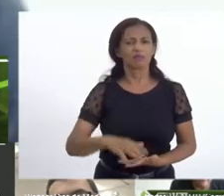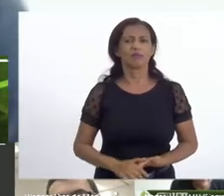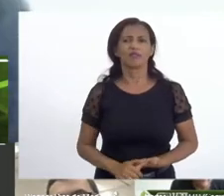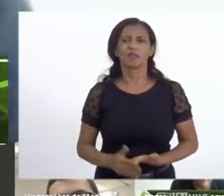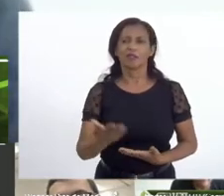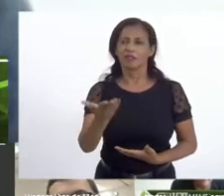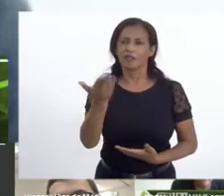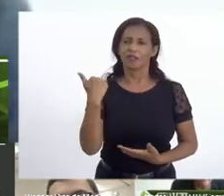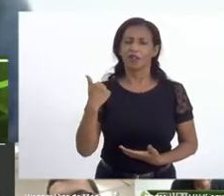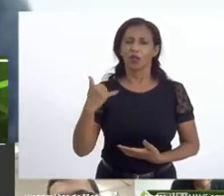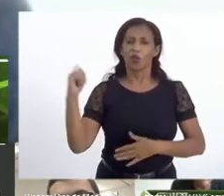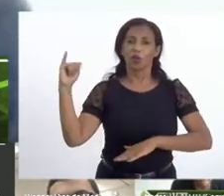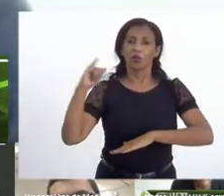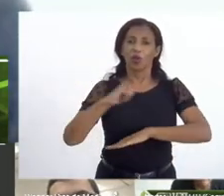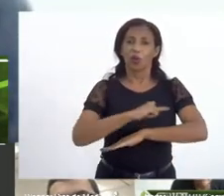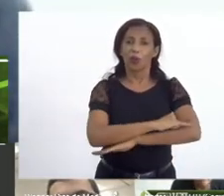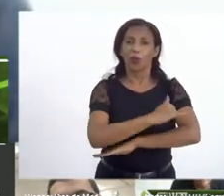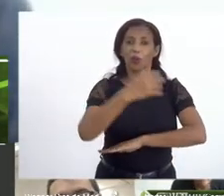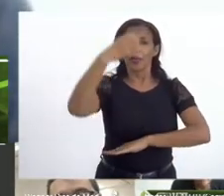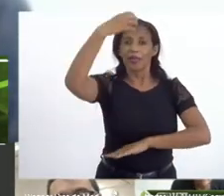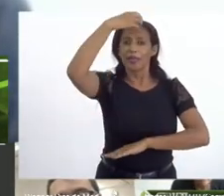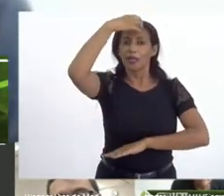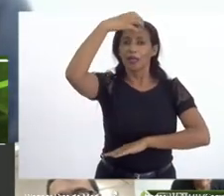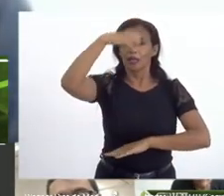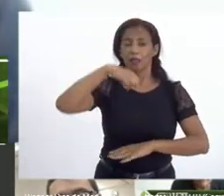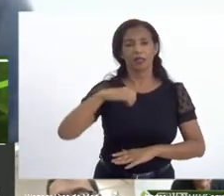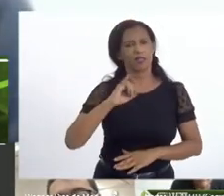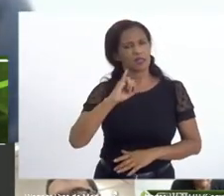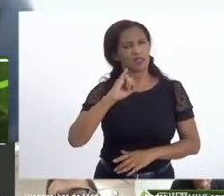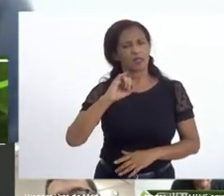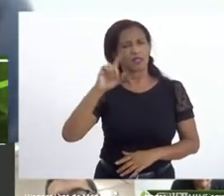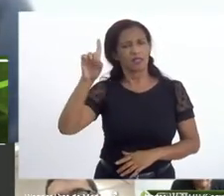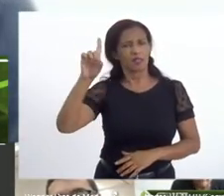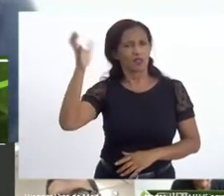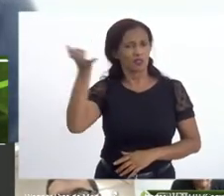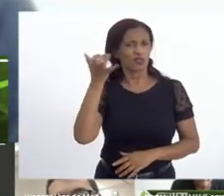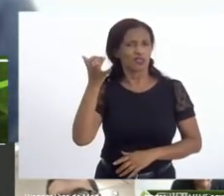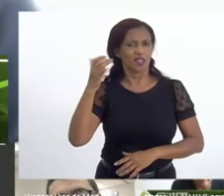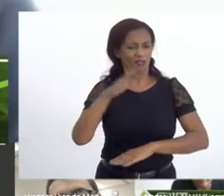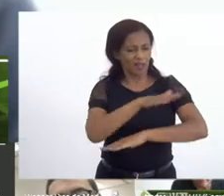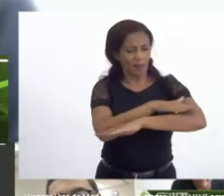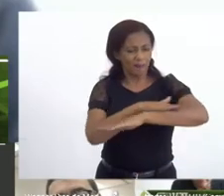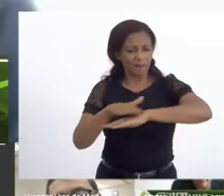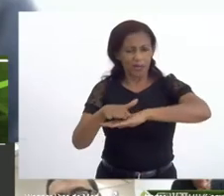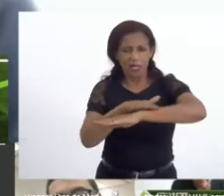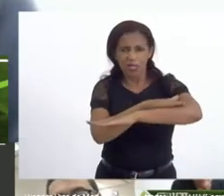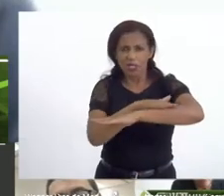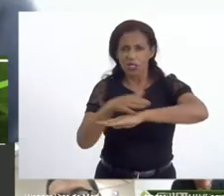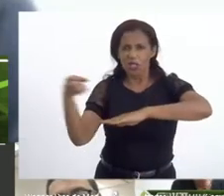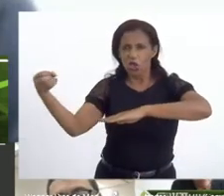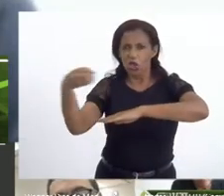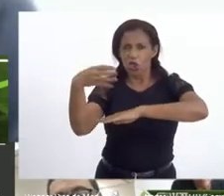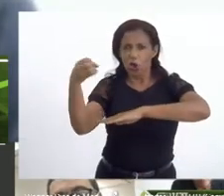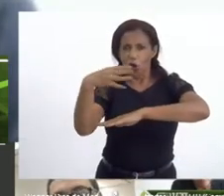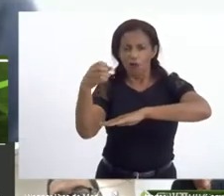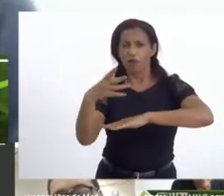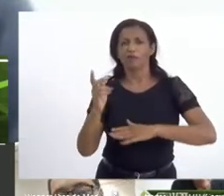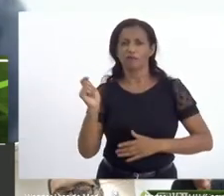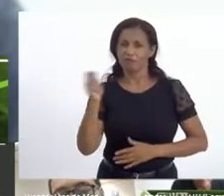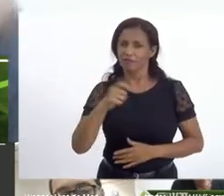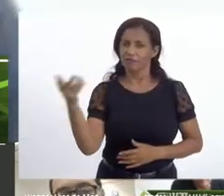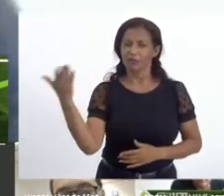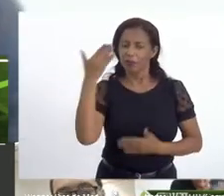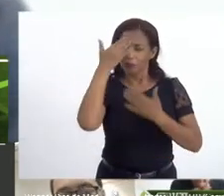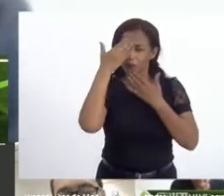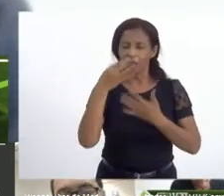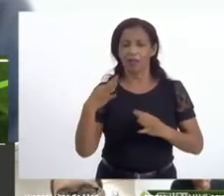vocês conhecerem o nosso aeroporto, que, se Deus quiser, ano que vem já vai estar com uma pista nova e com um terminal novo. Obrigado a